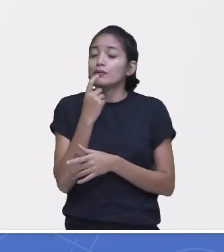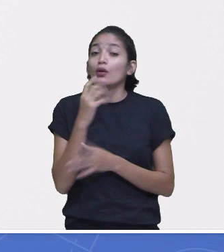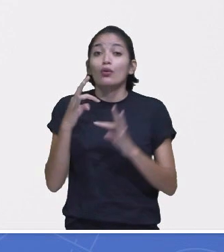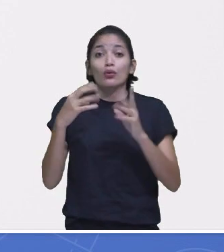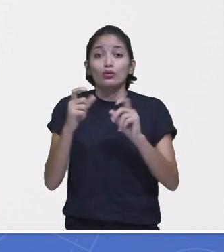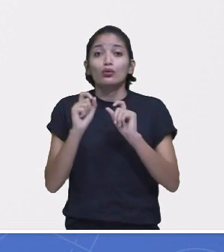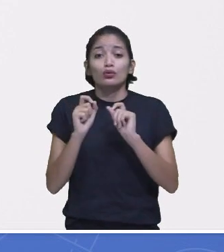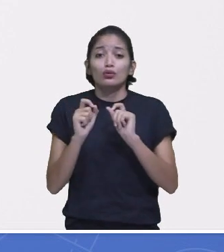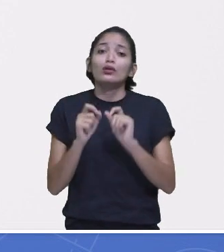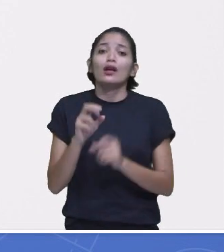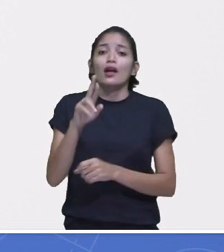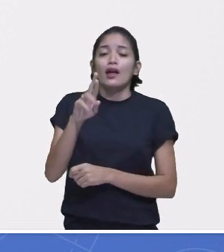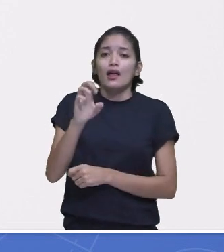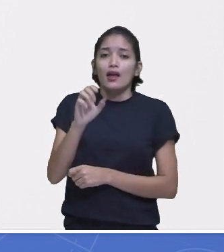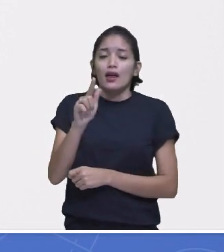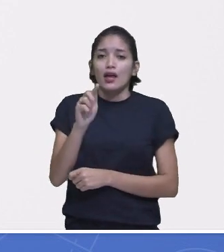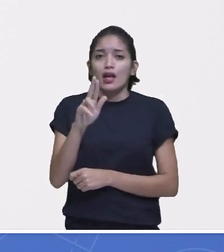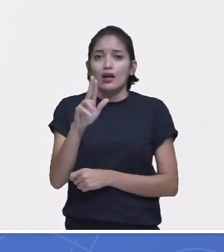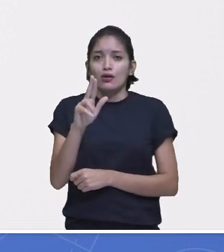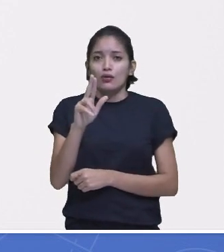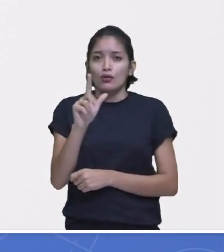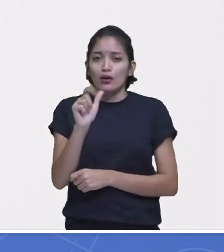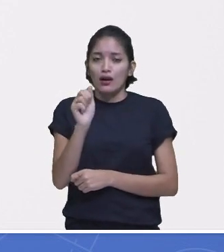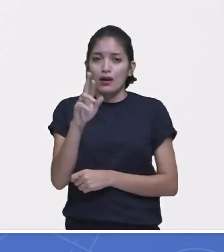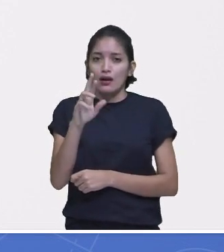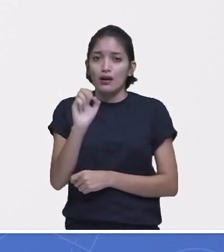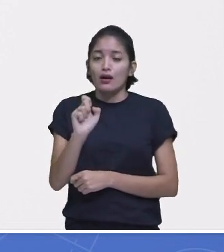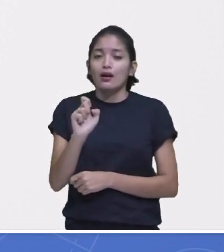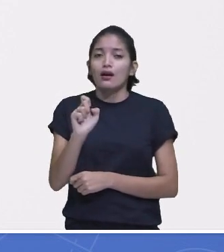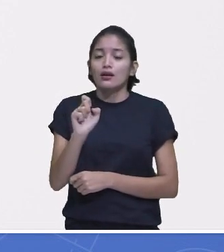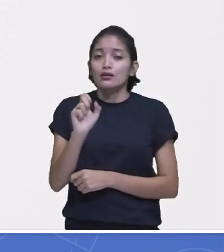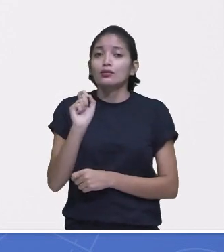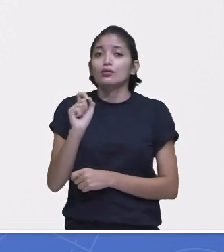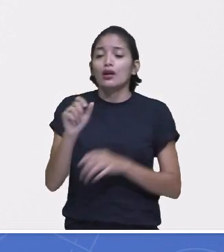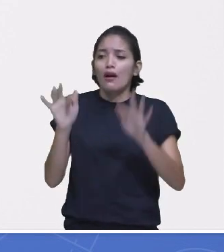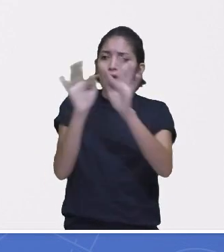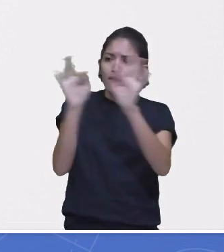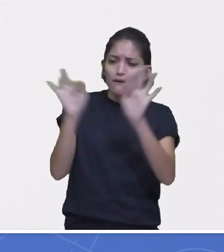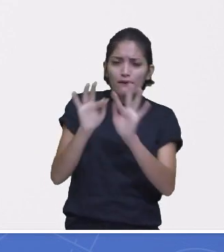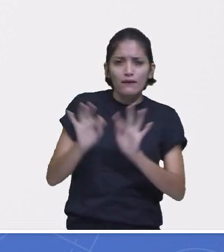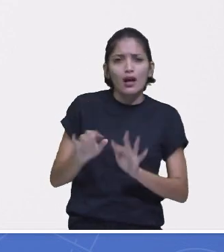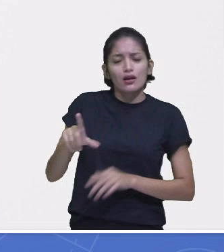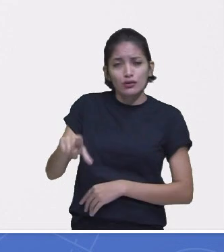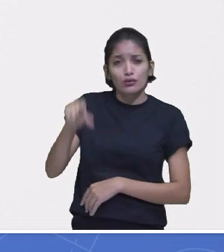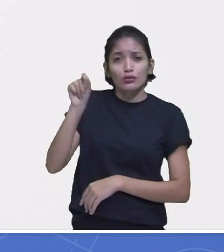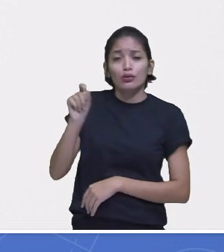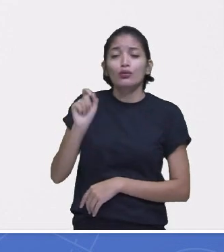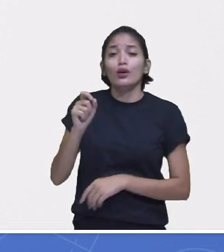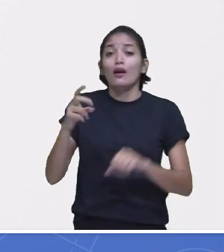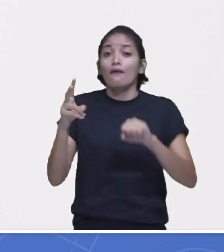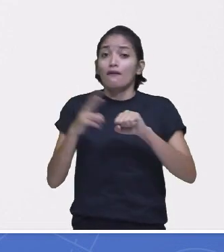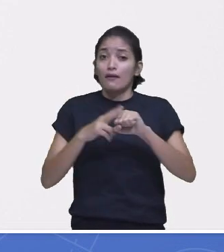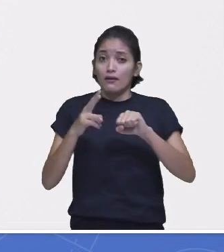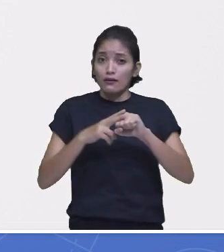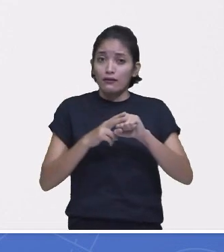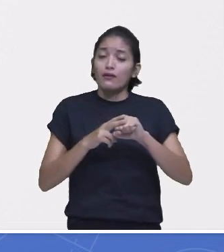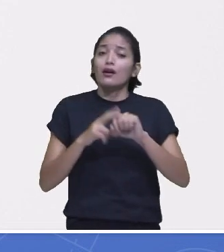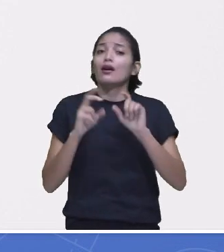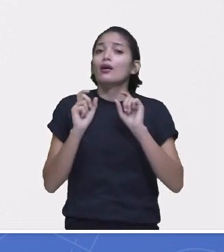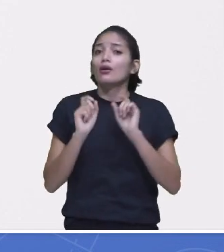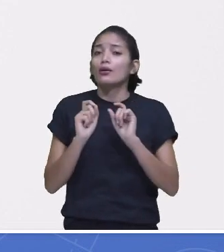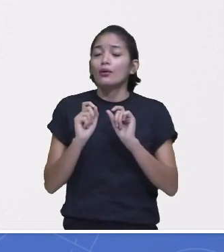são regulares. Eu escolhi versos, fragmentos, ok? Cujos verbos fossem